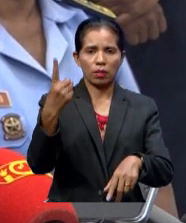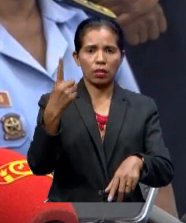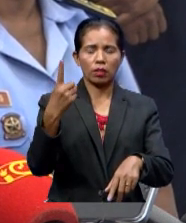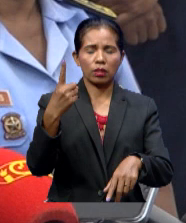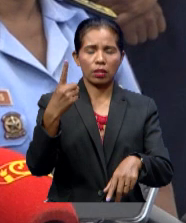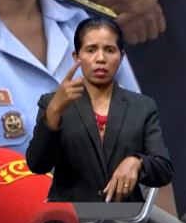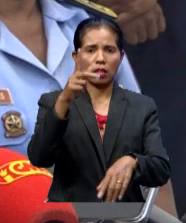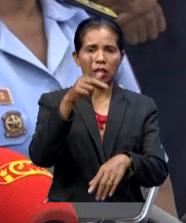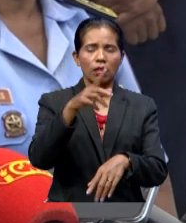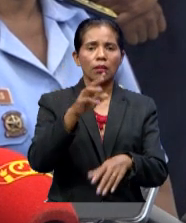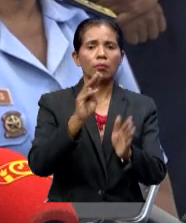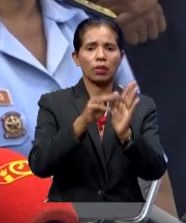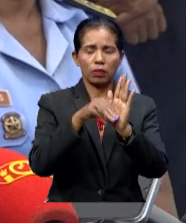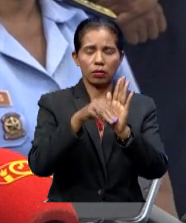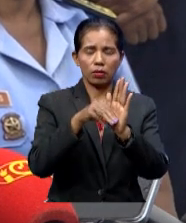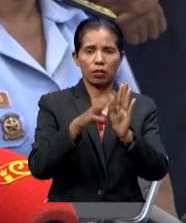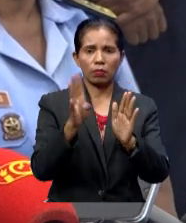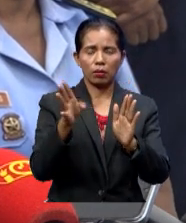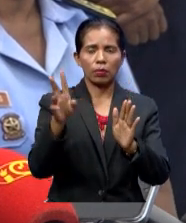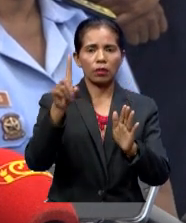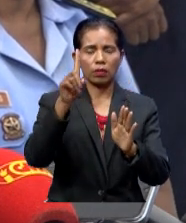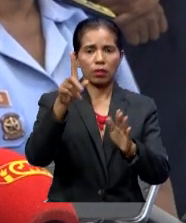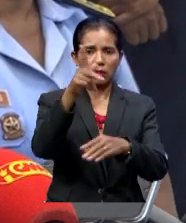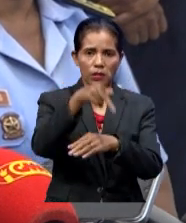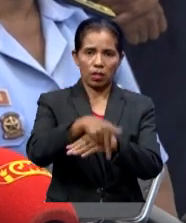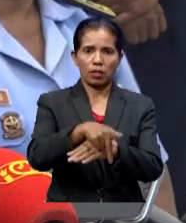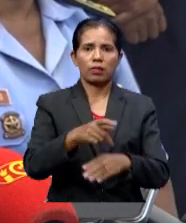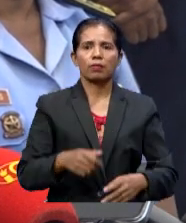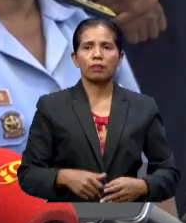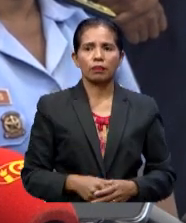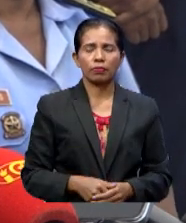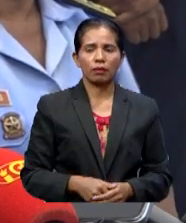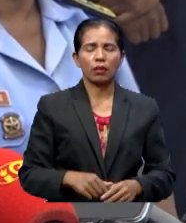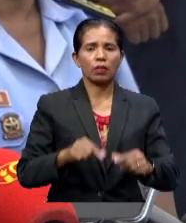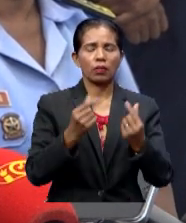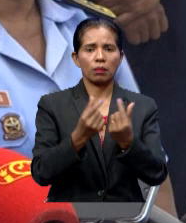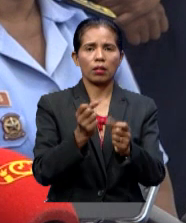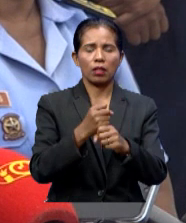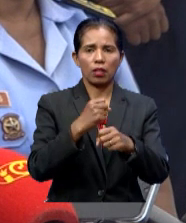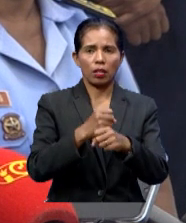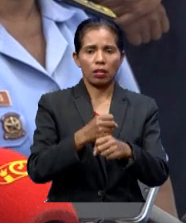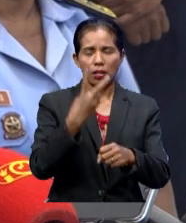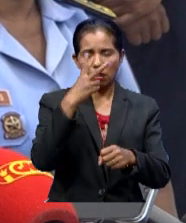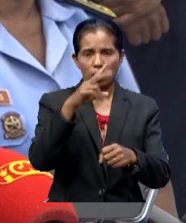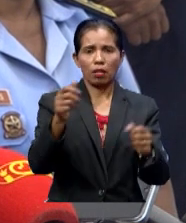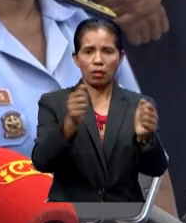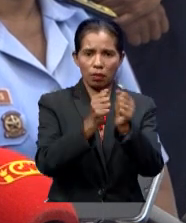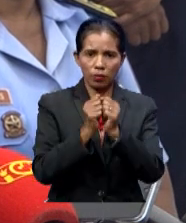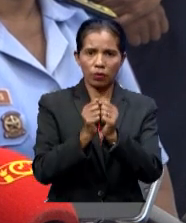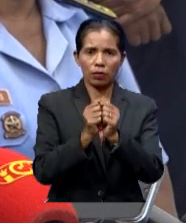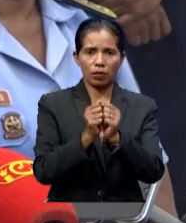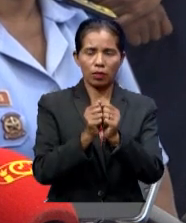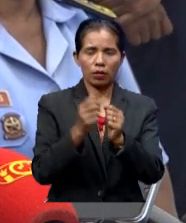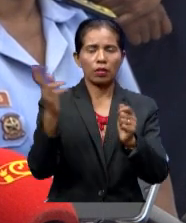minuto hatnul resingida kalan. Equipa haluhela patrulhamento hamutu